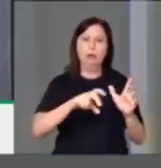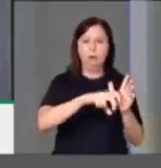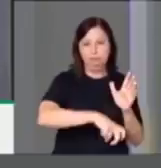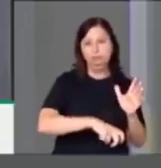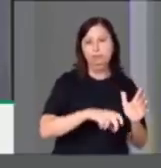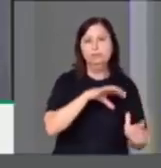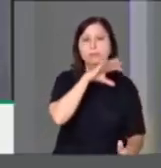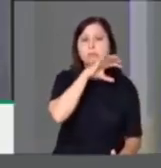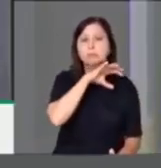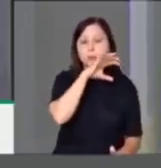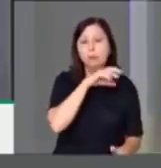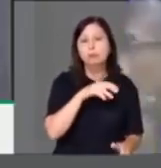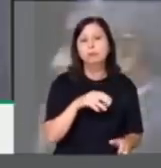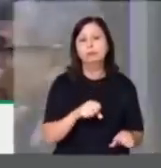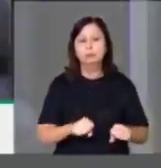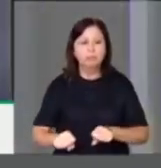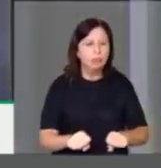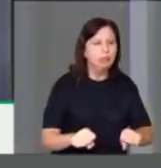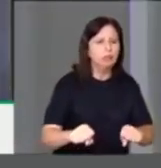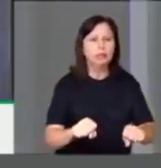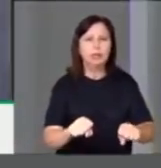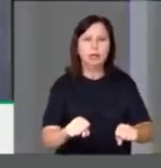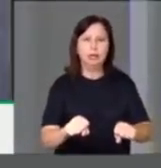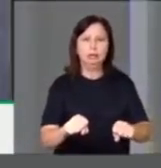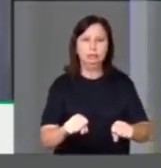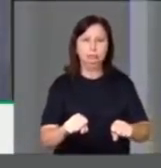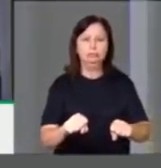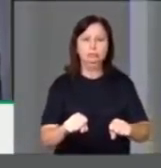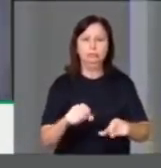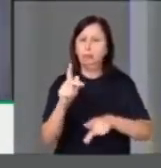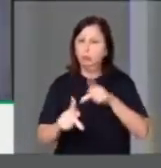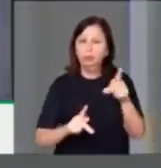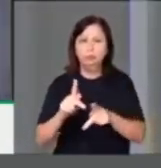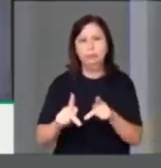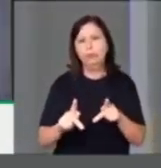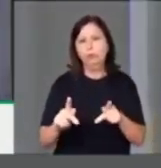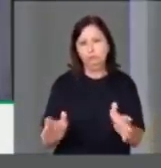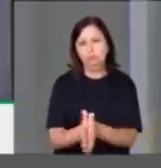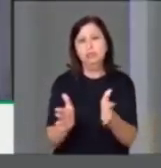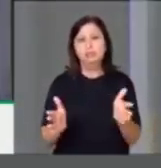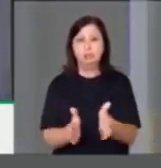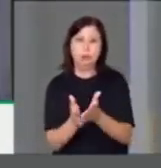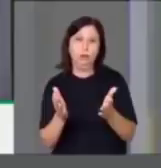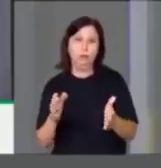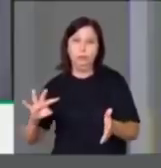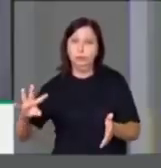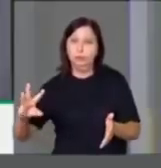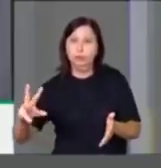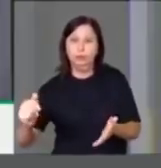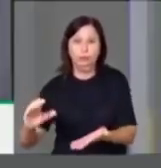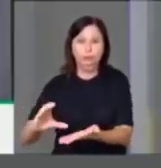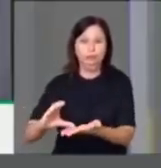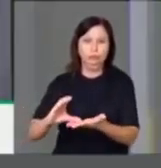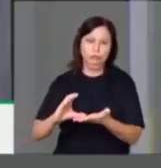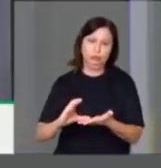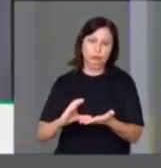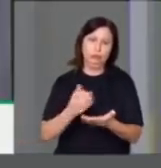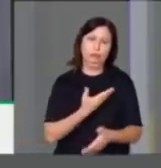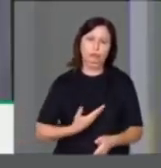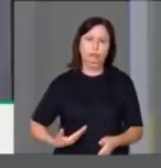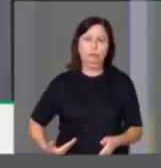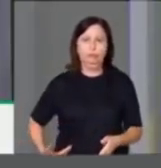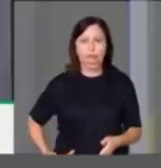compras do dia a dia, faz seu mercado, é ela quem mais paga imposto, é ela quem, em regra, financia todos os gastos